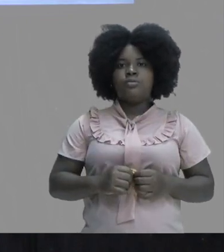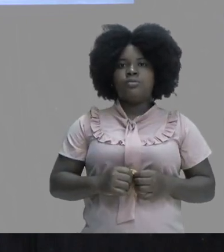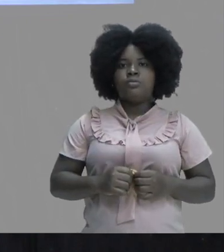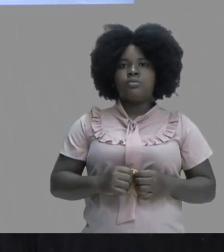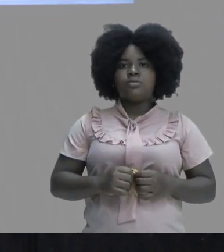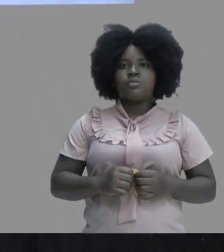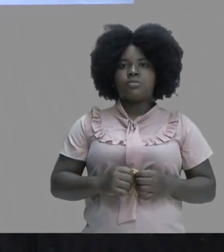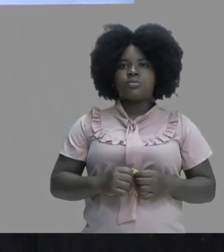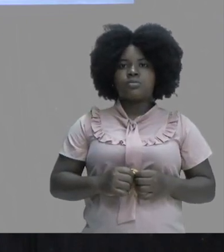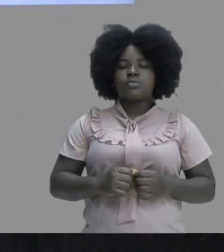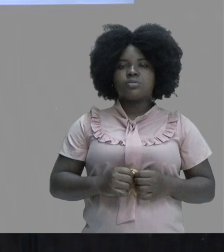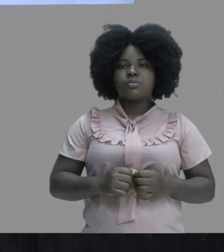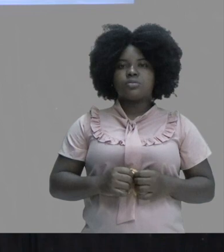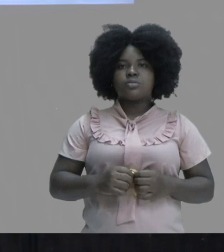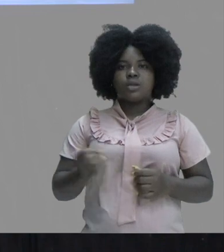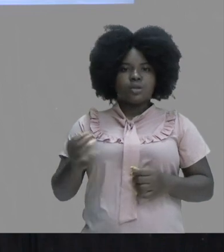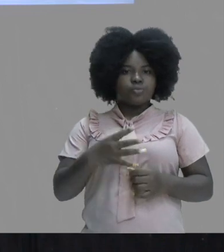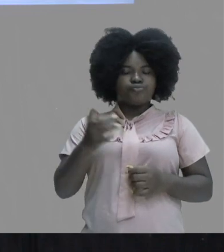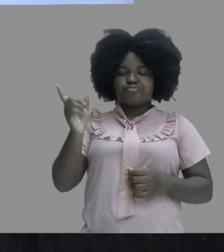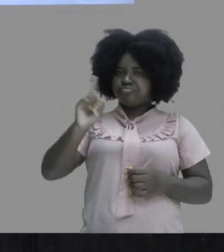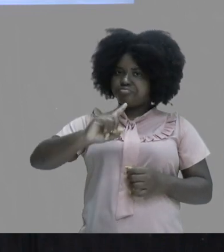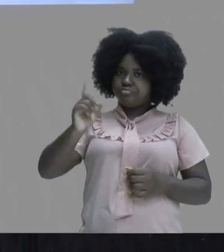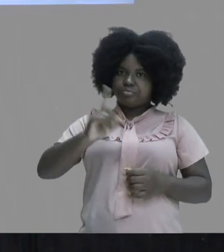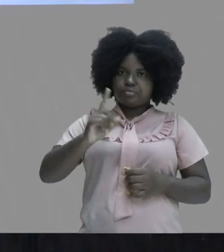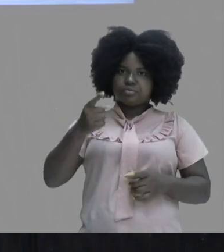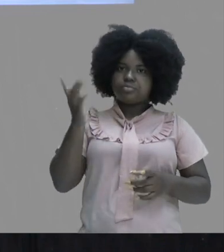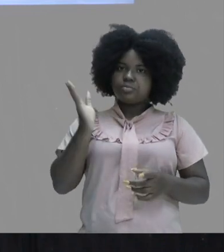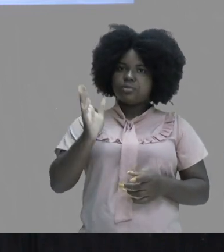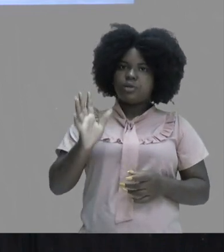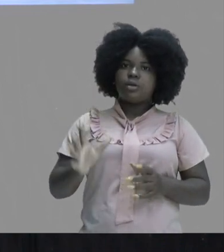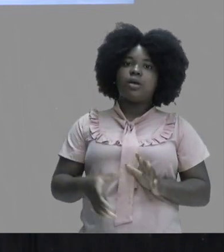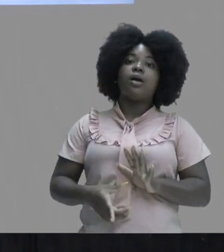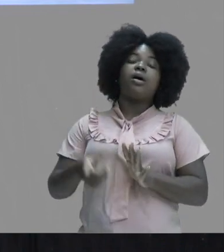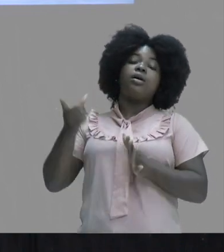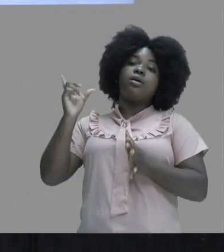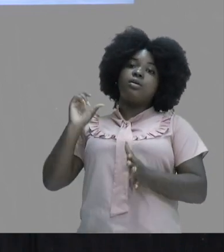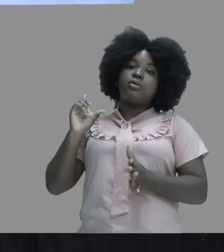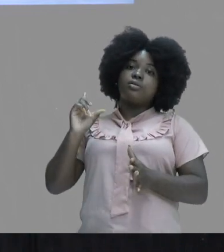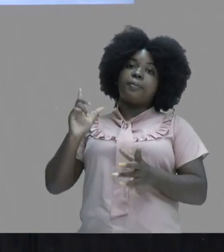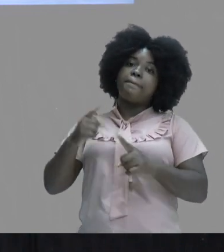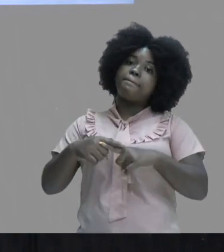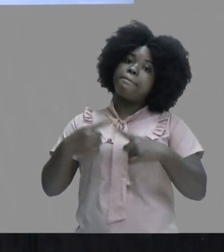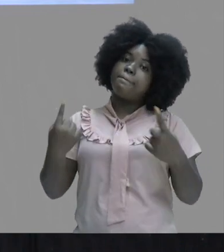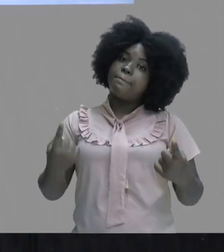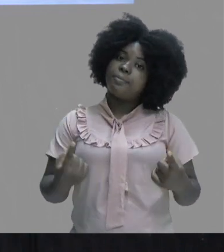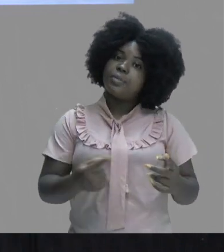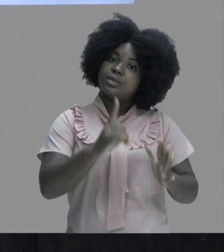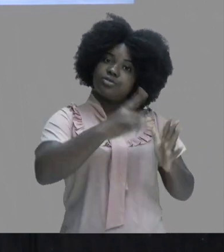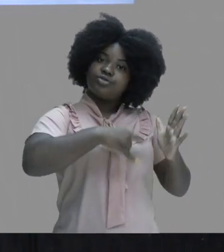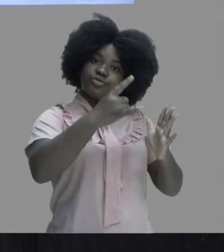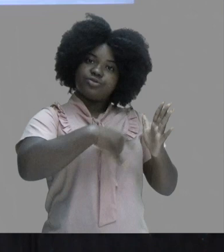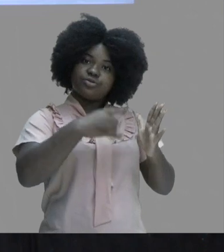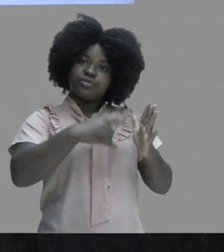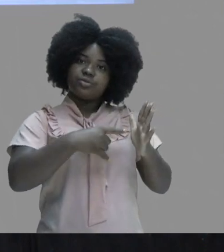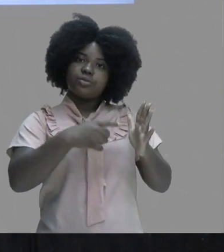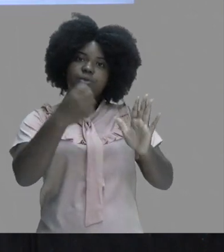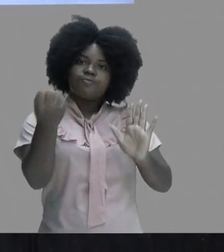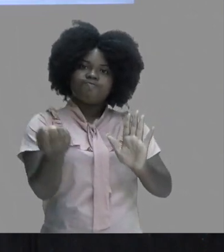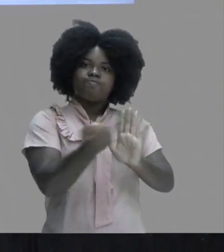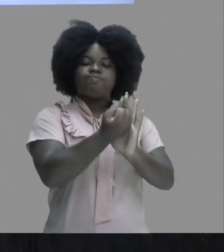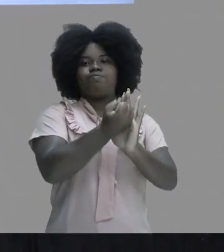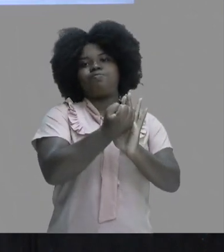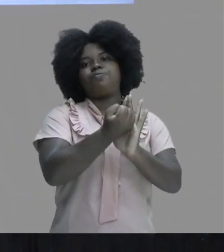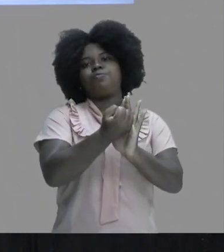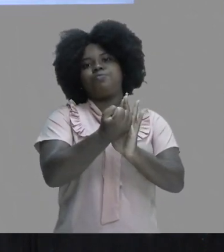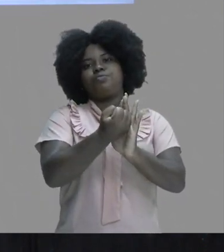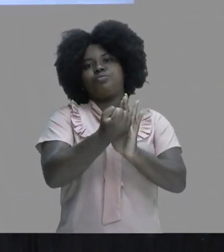isso aqui. Tá? Já existia antes. Só que a declaração oficializou isso no artigo 1º. Ela tem uma